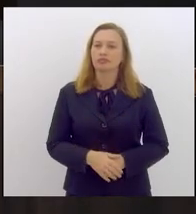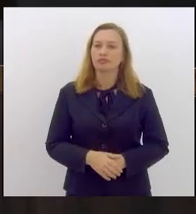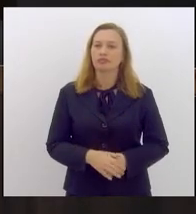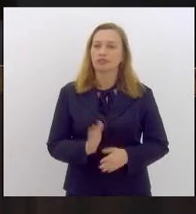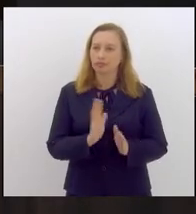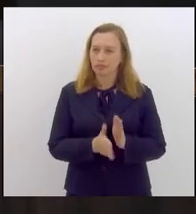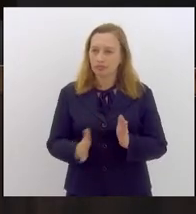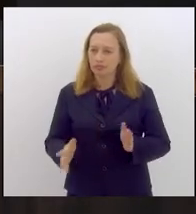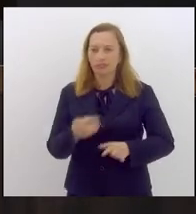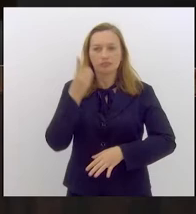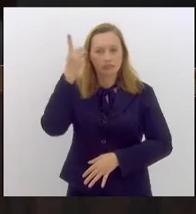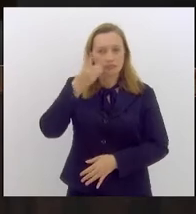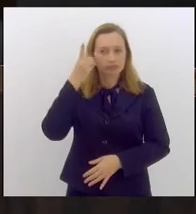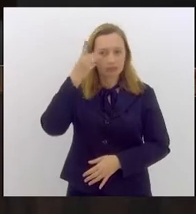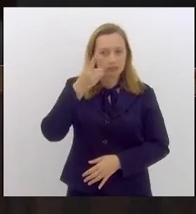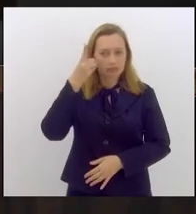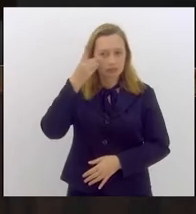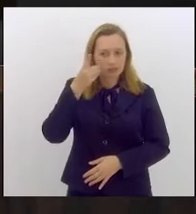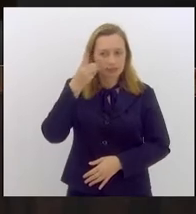Questão de ordem, deputada